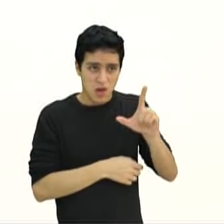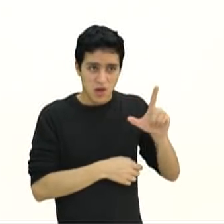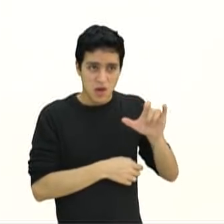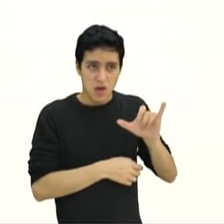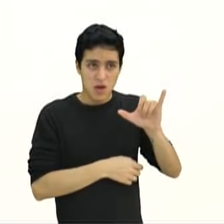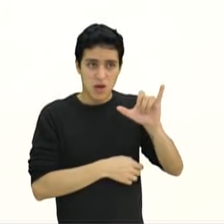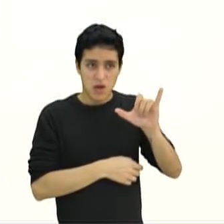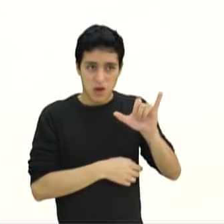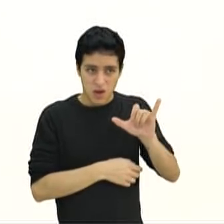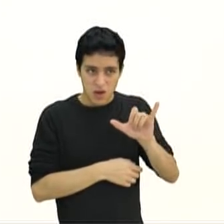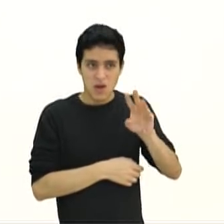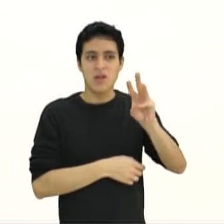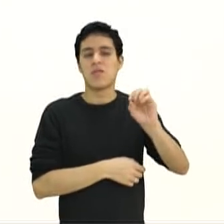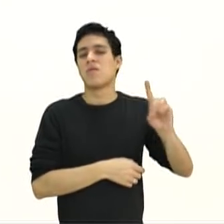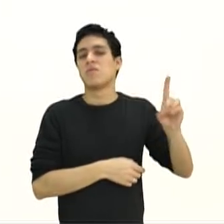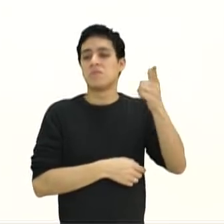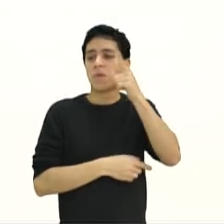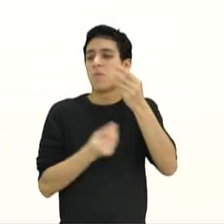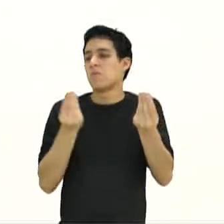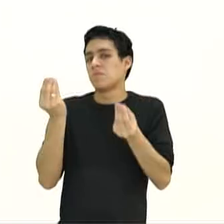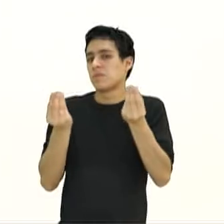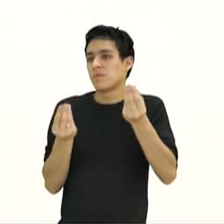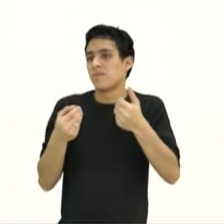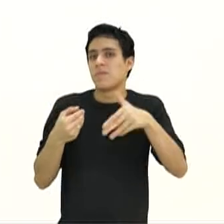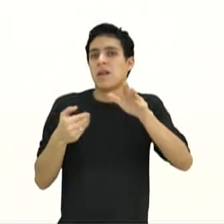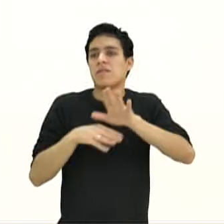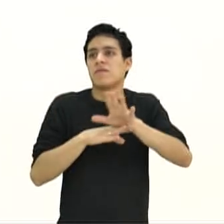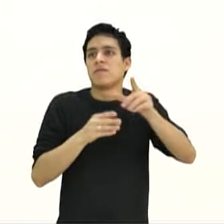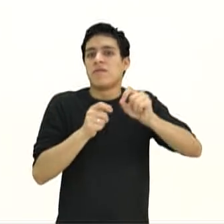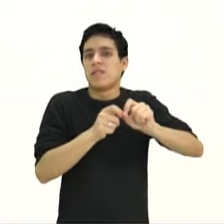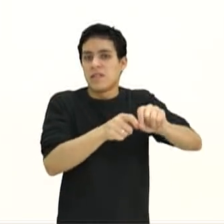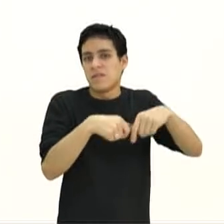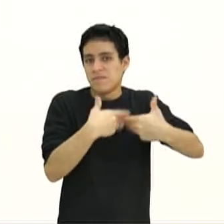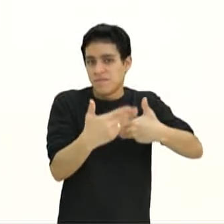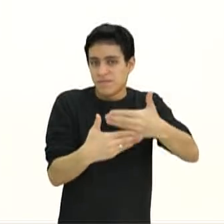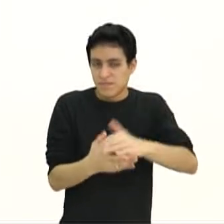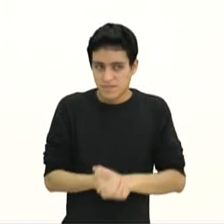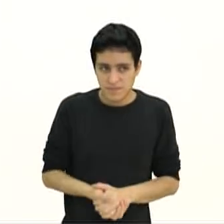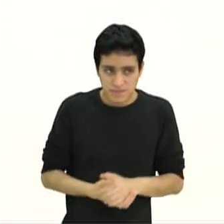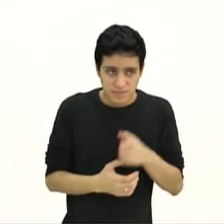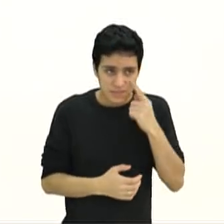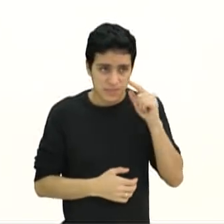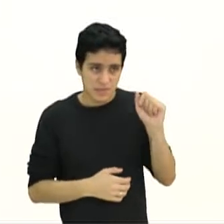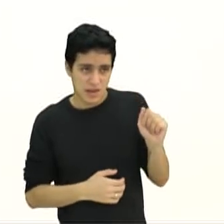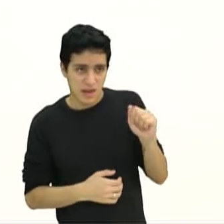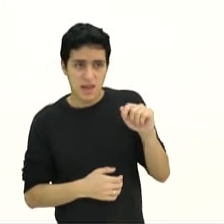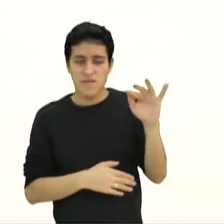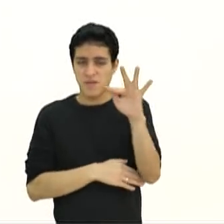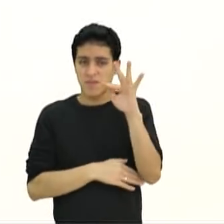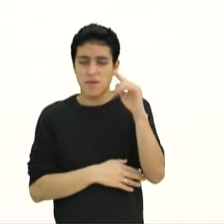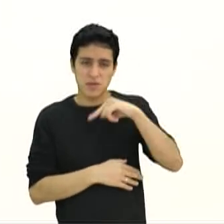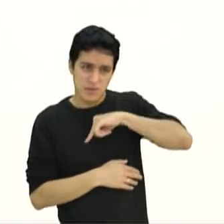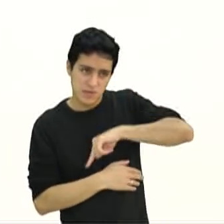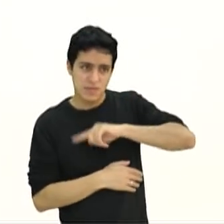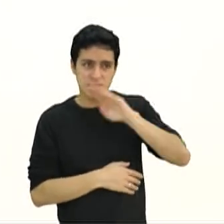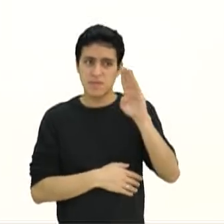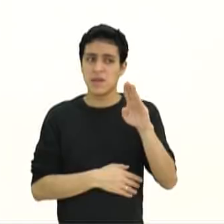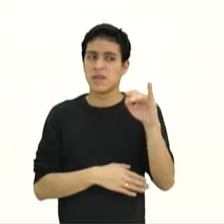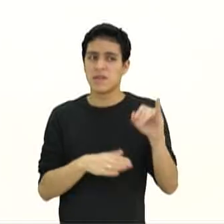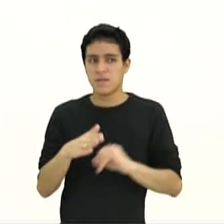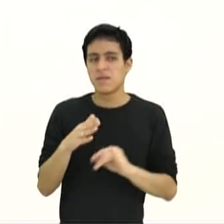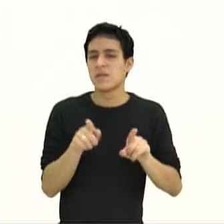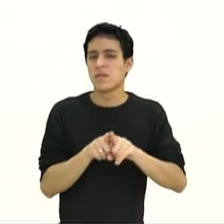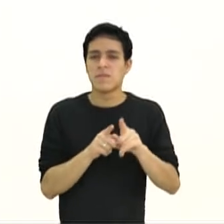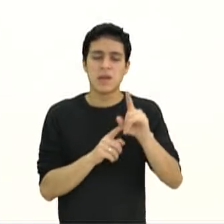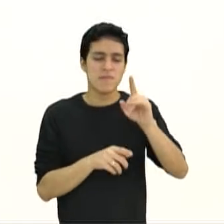copiar. Como é a linguagem empregada no texto? Letra A é formal e subjetiva. Letra B é informal